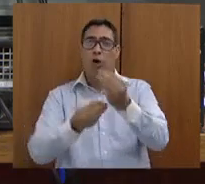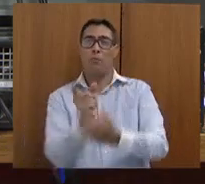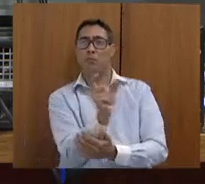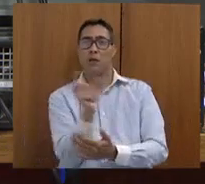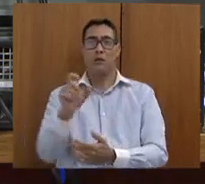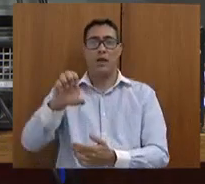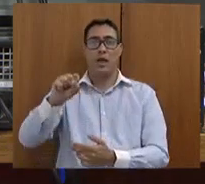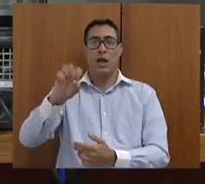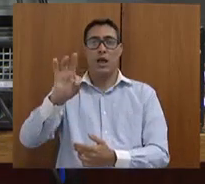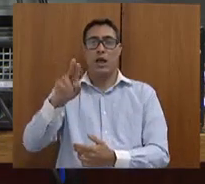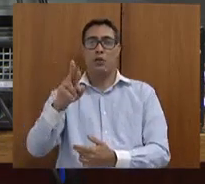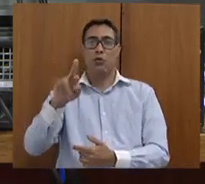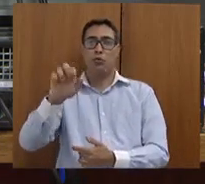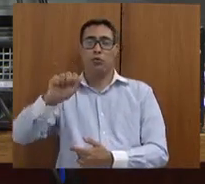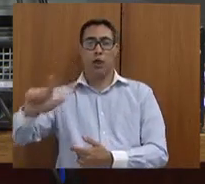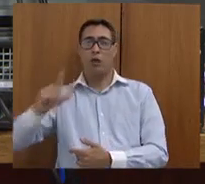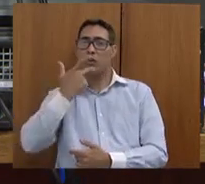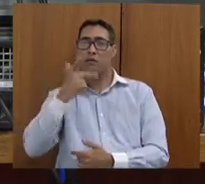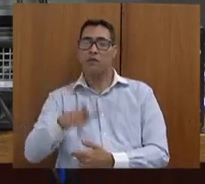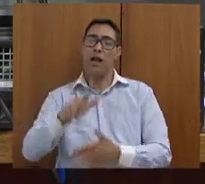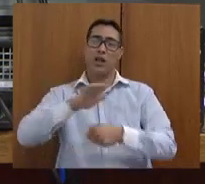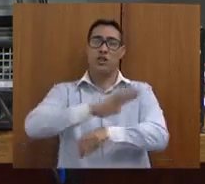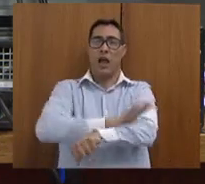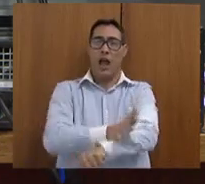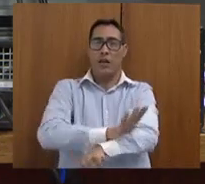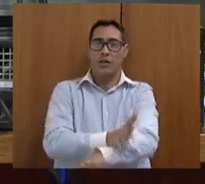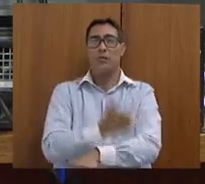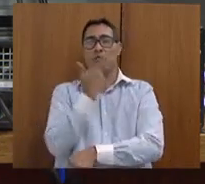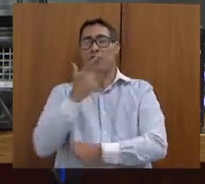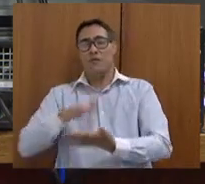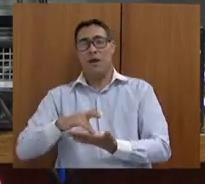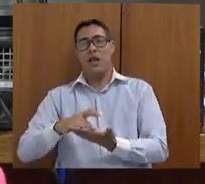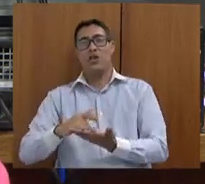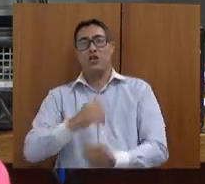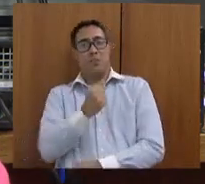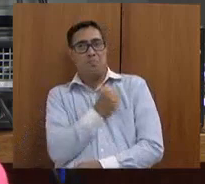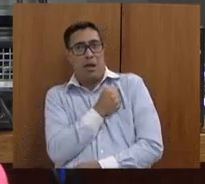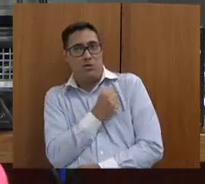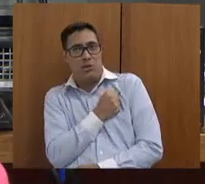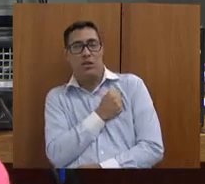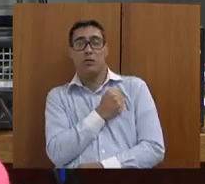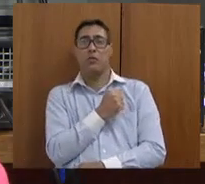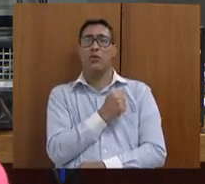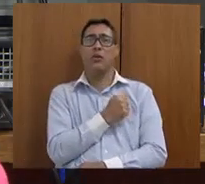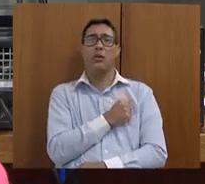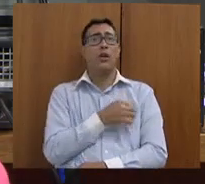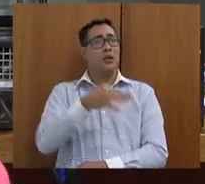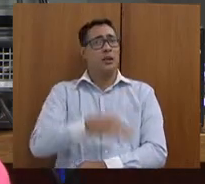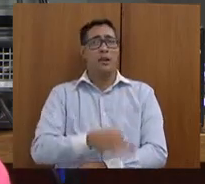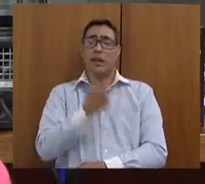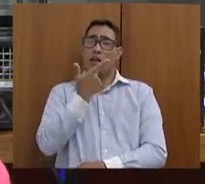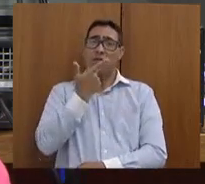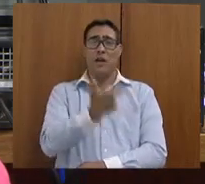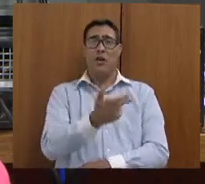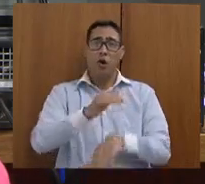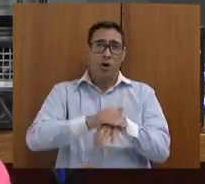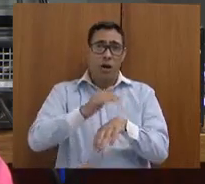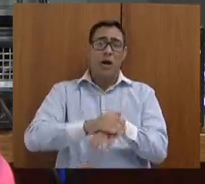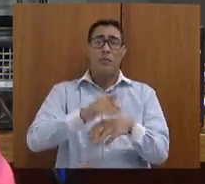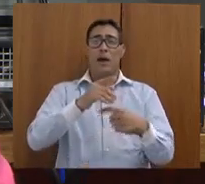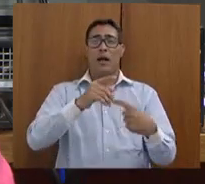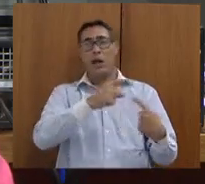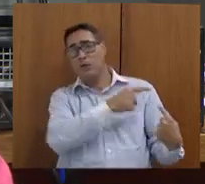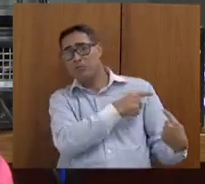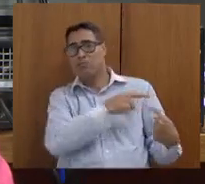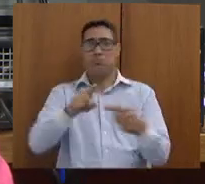quando a gente fala de racismo quando a gente fala de machismo eu tenho certeza que ele não falou isso com a intenção de ofender mas